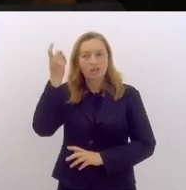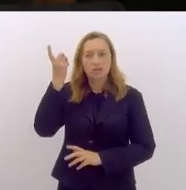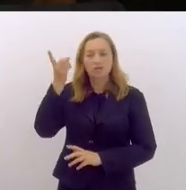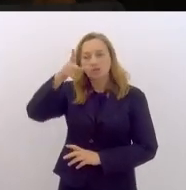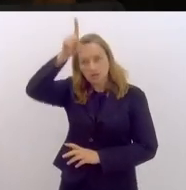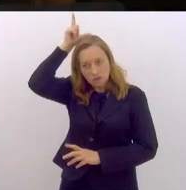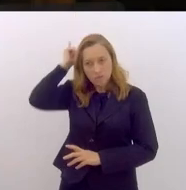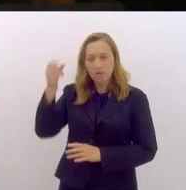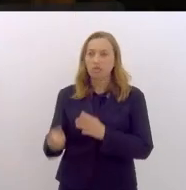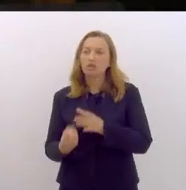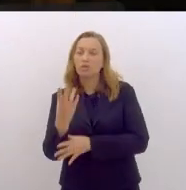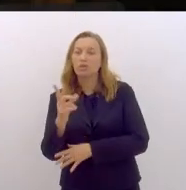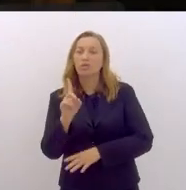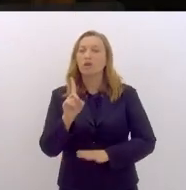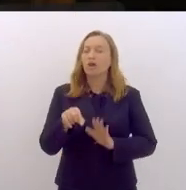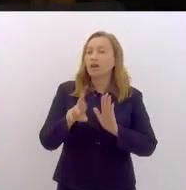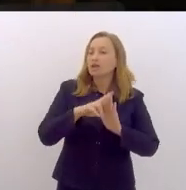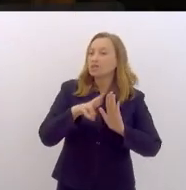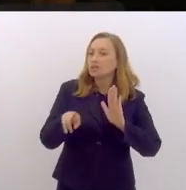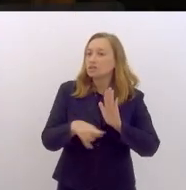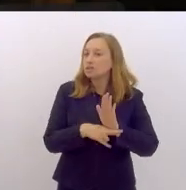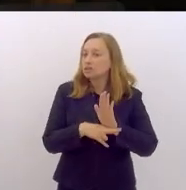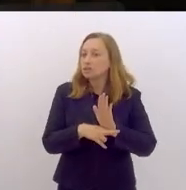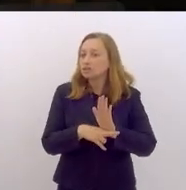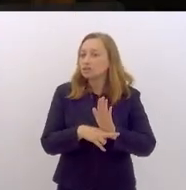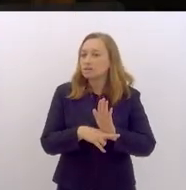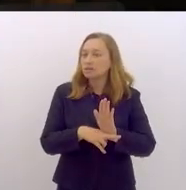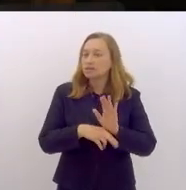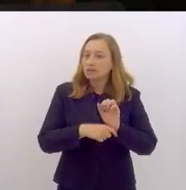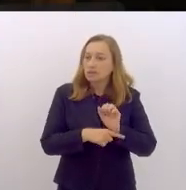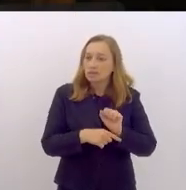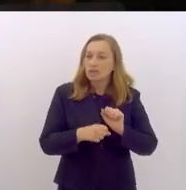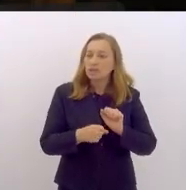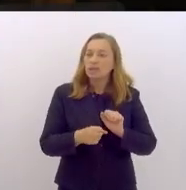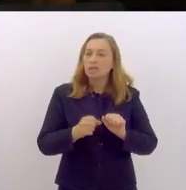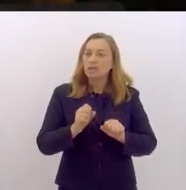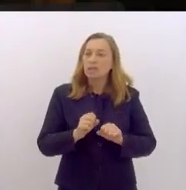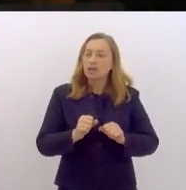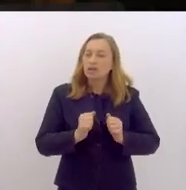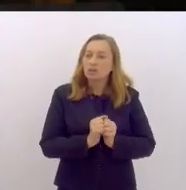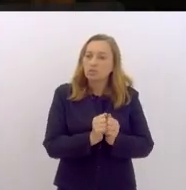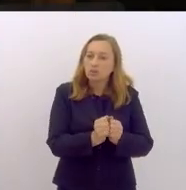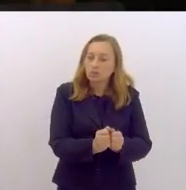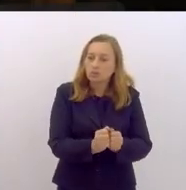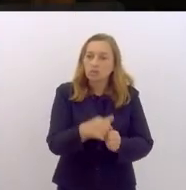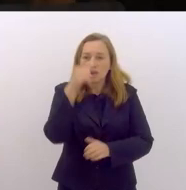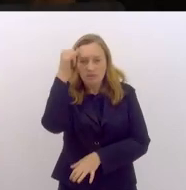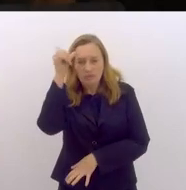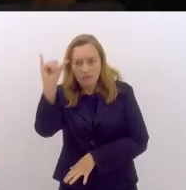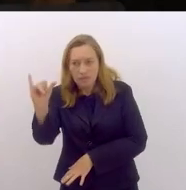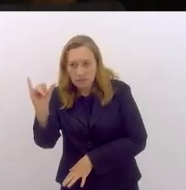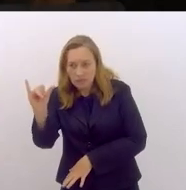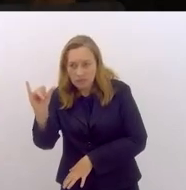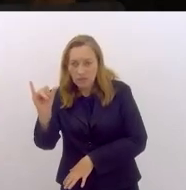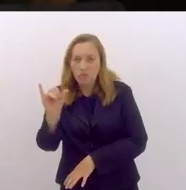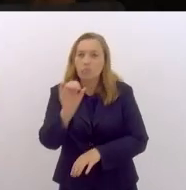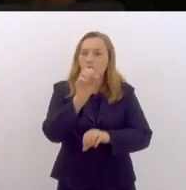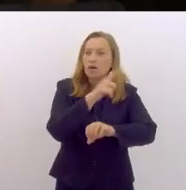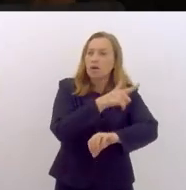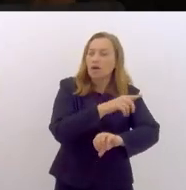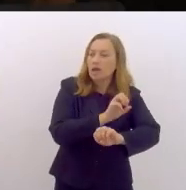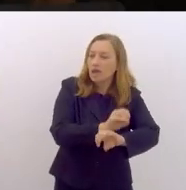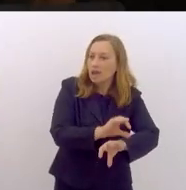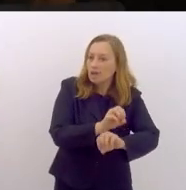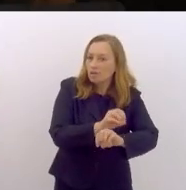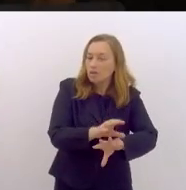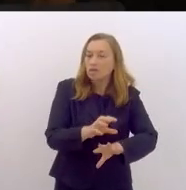coautor, são medidas de participação, prevenção, educação,